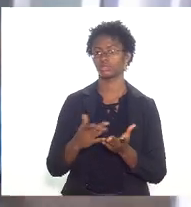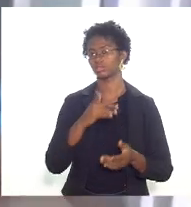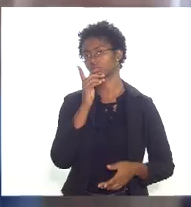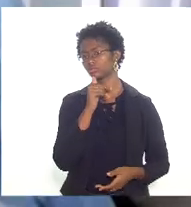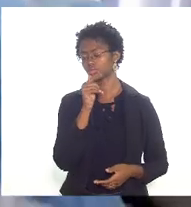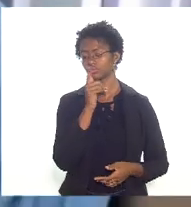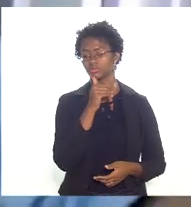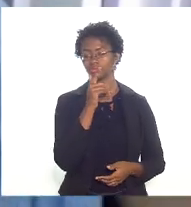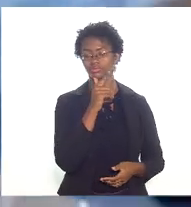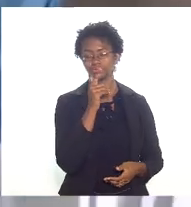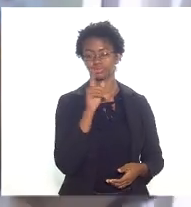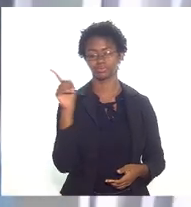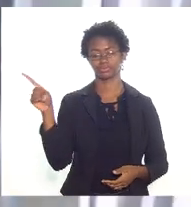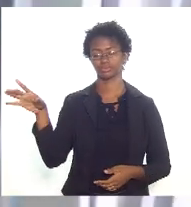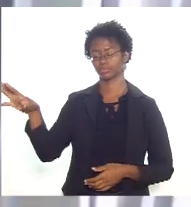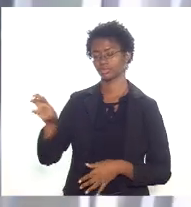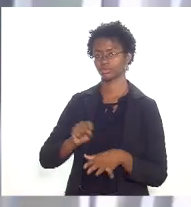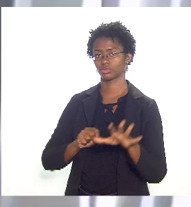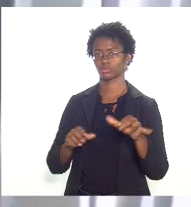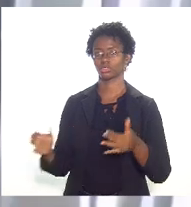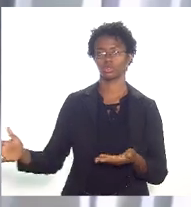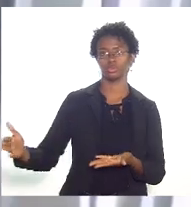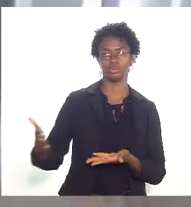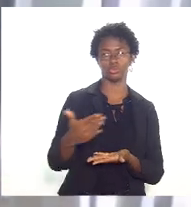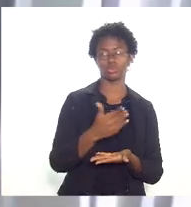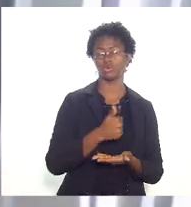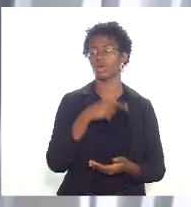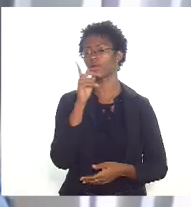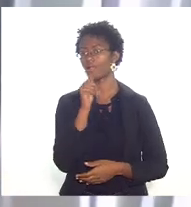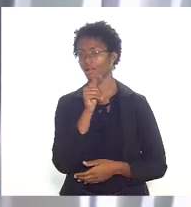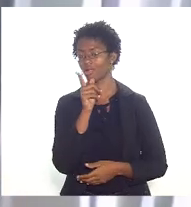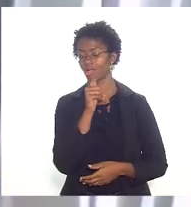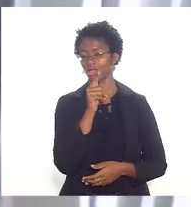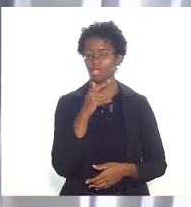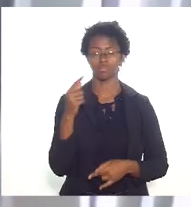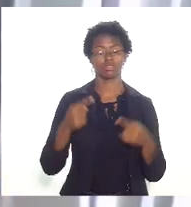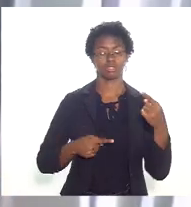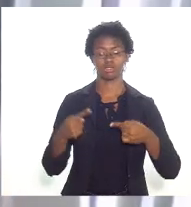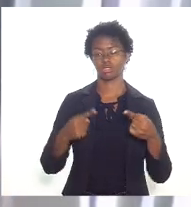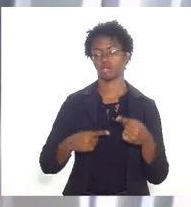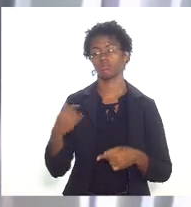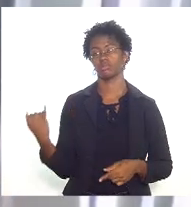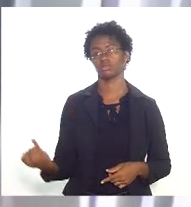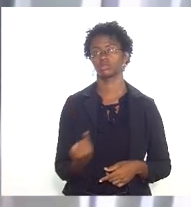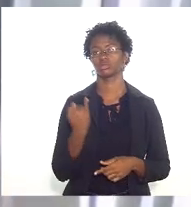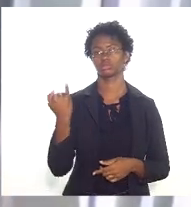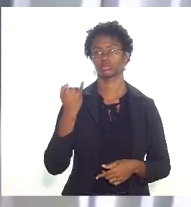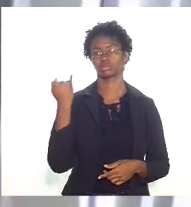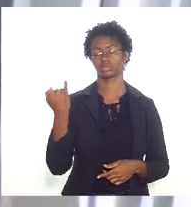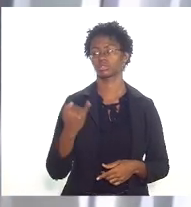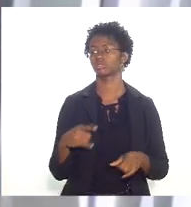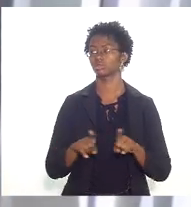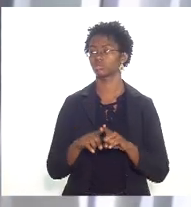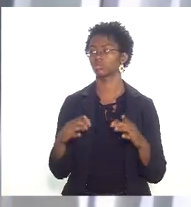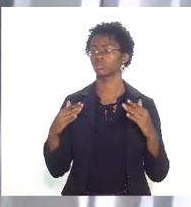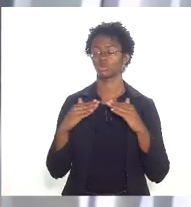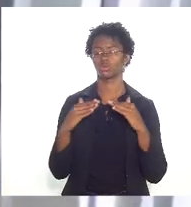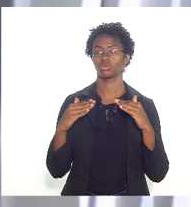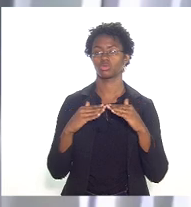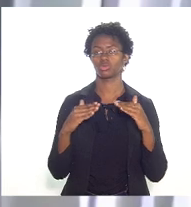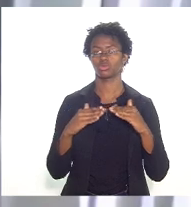hídricos de onde ela trata a água portanto é isso é um debate importante e também concordo